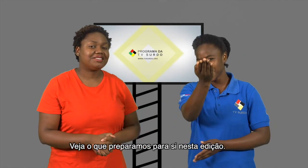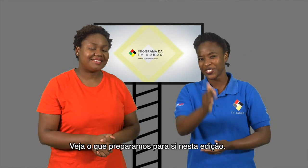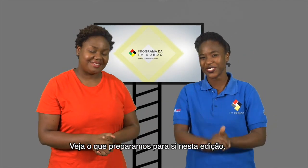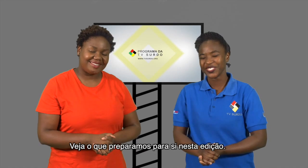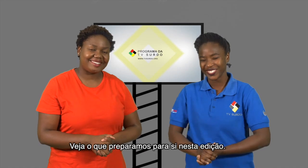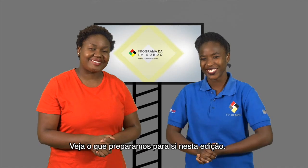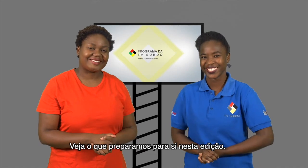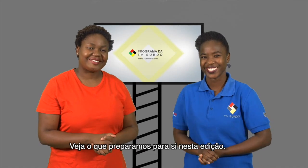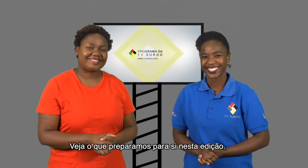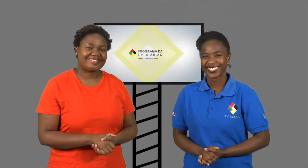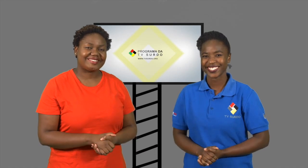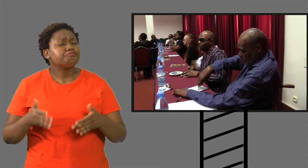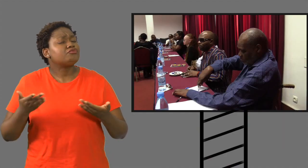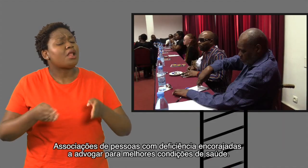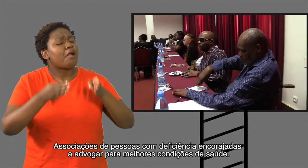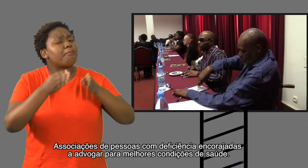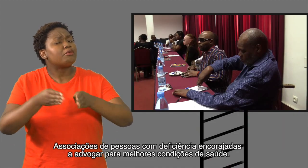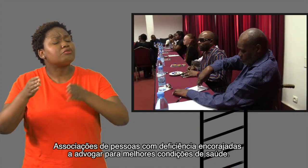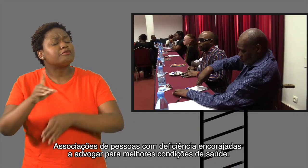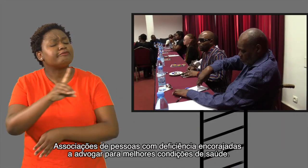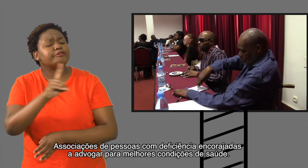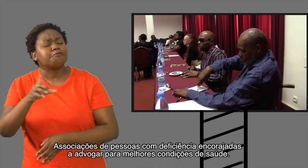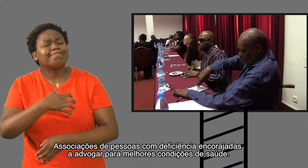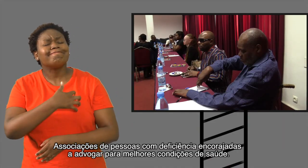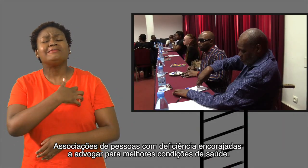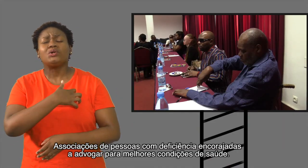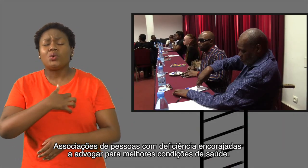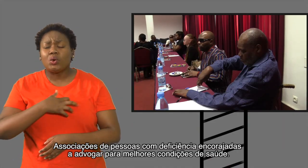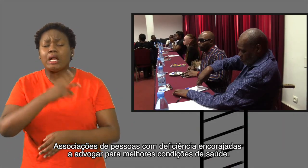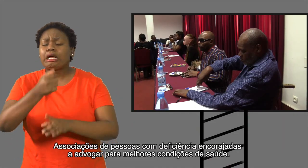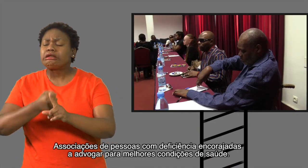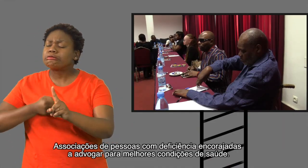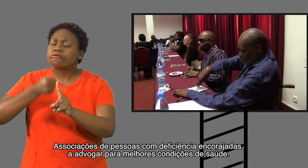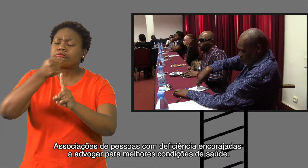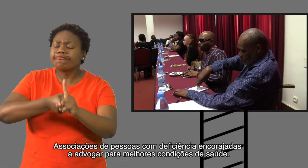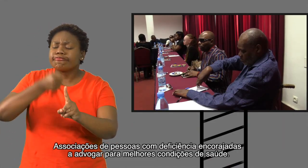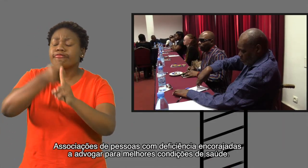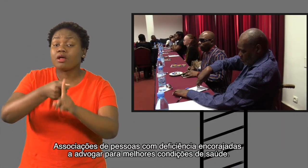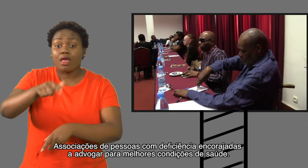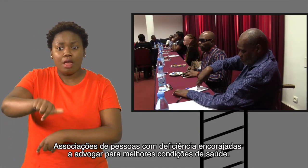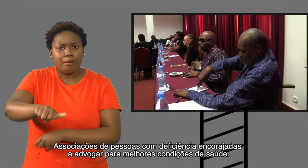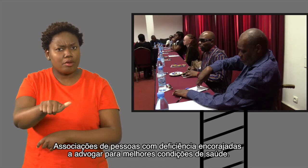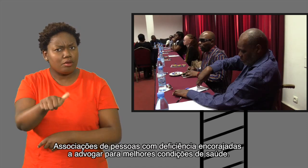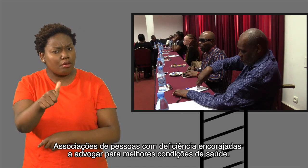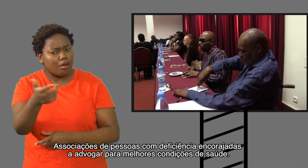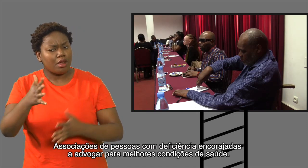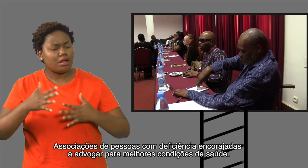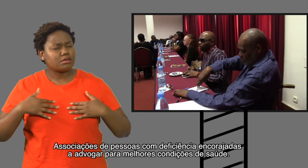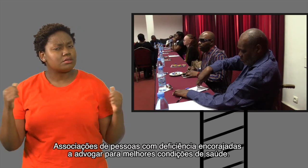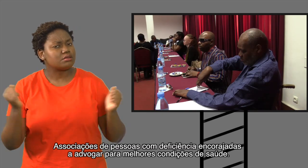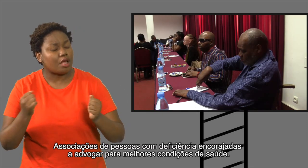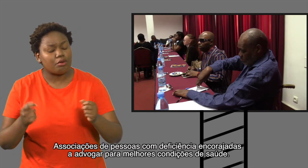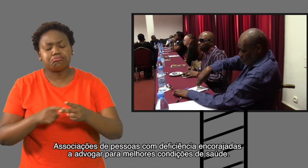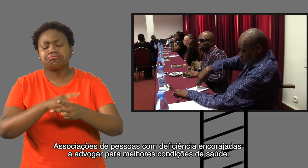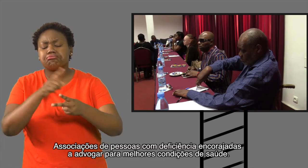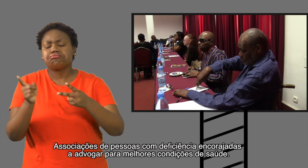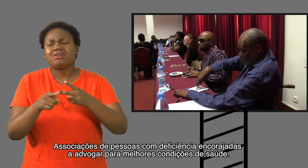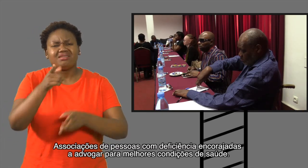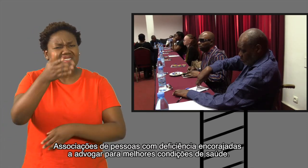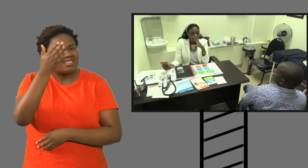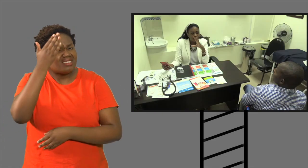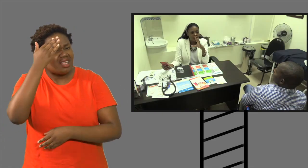preparamos para si nesta edição. Associações de pessoas com deficiência encorajadas a advogar para melhores